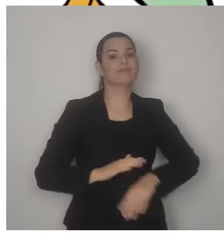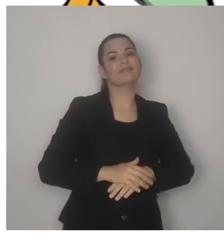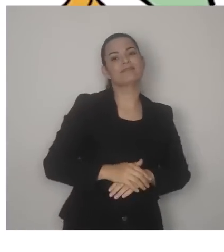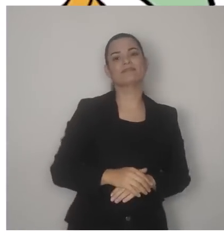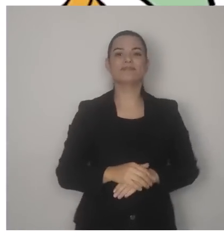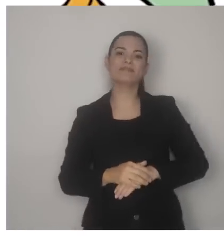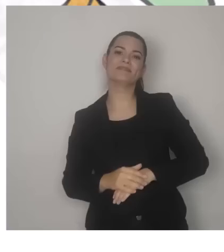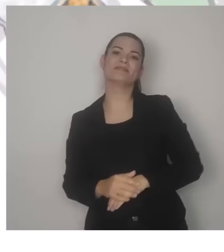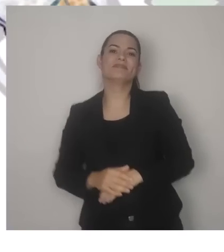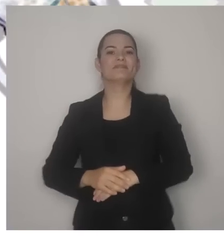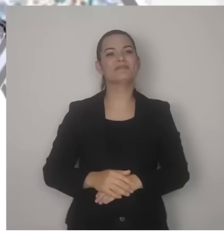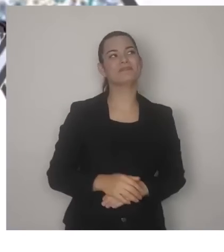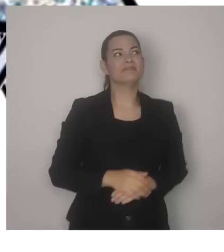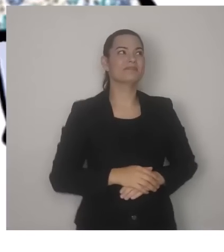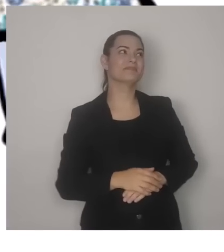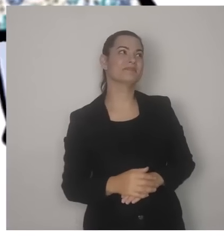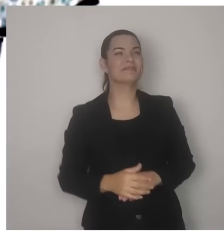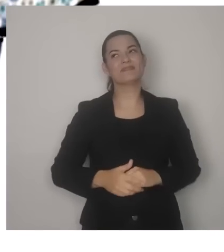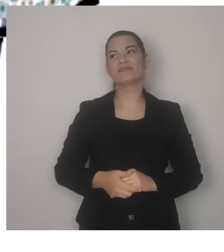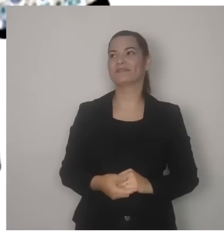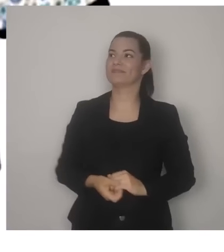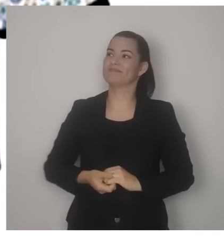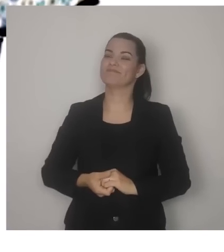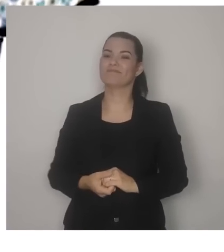se acabou.